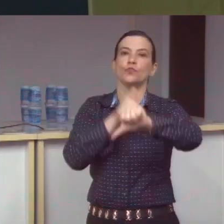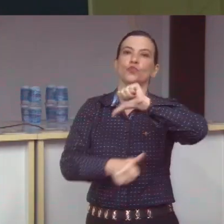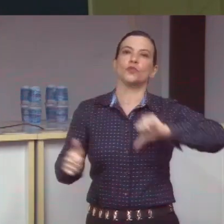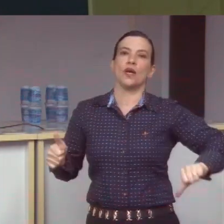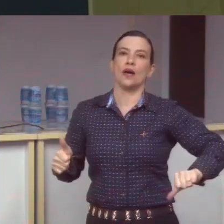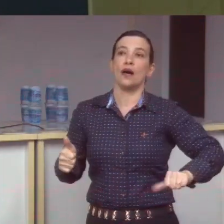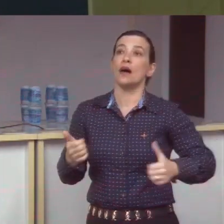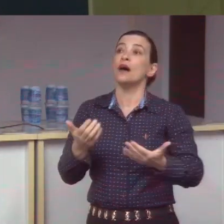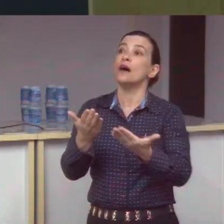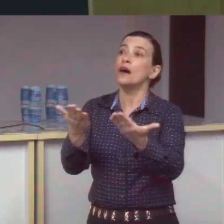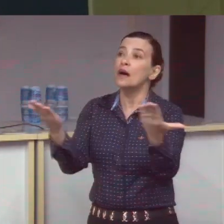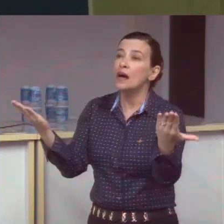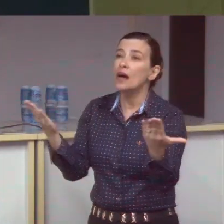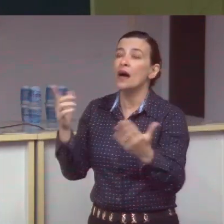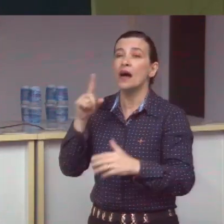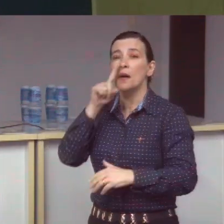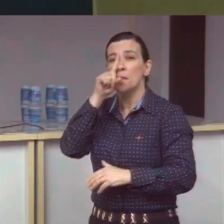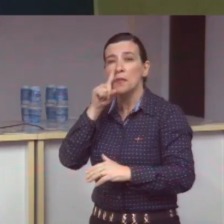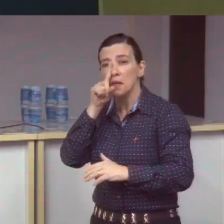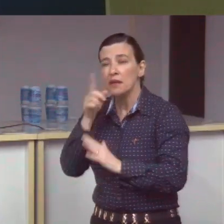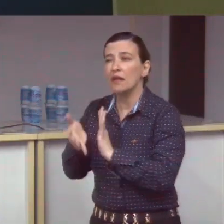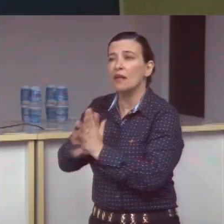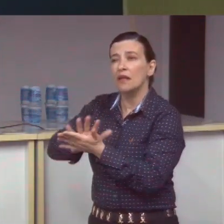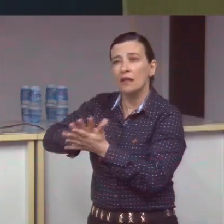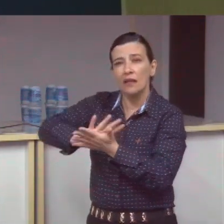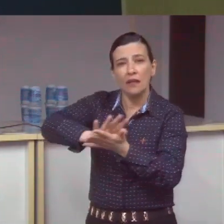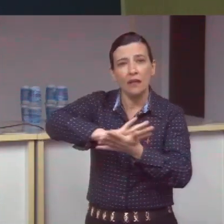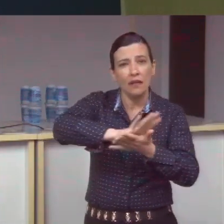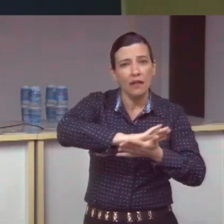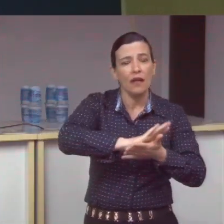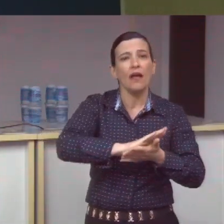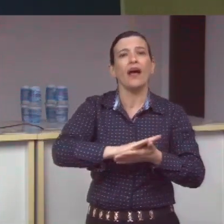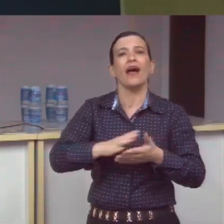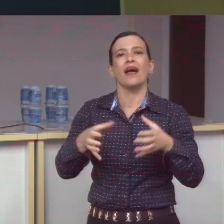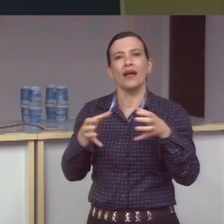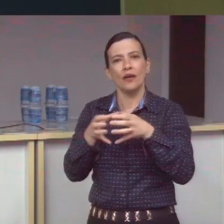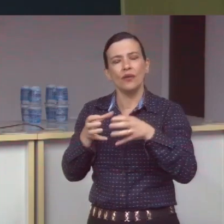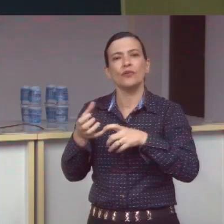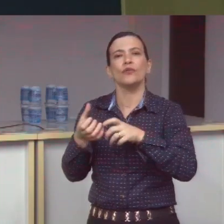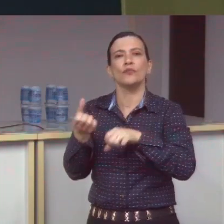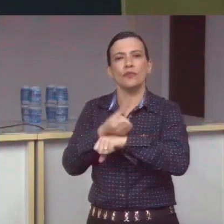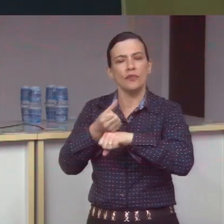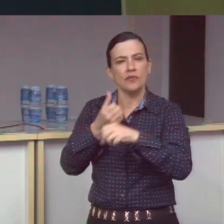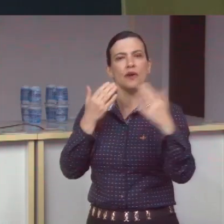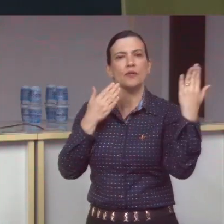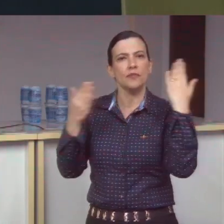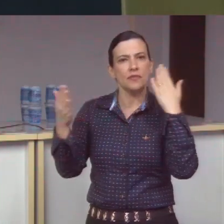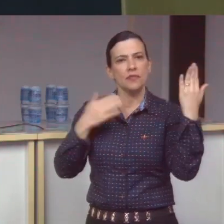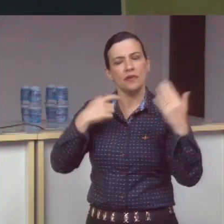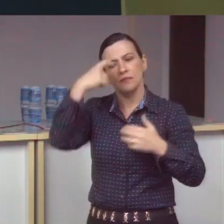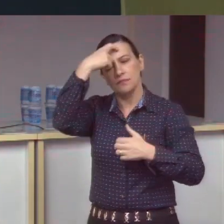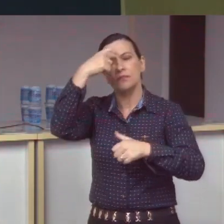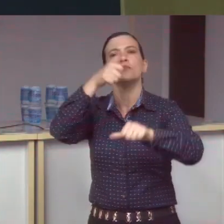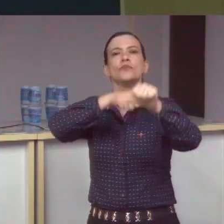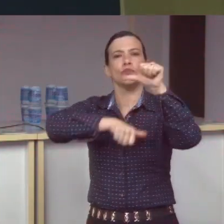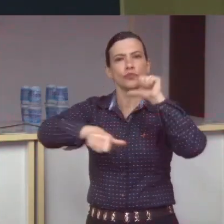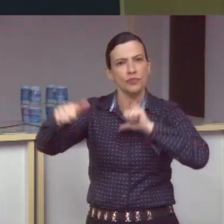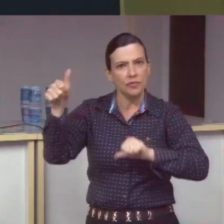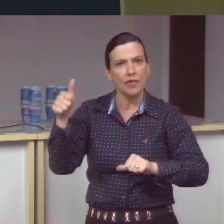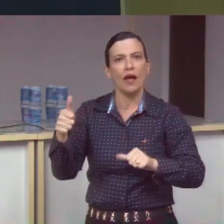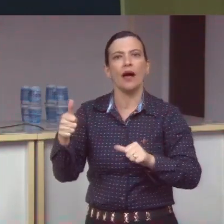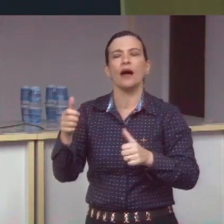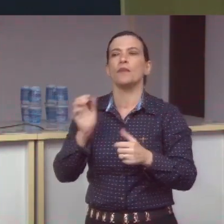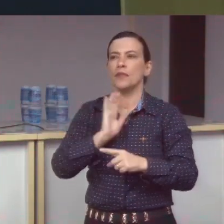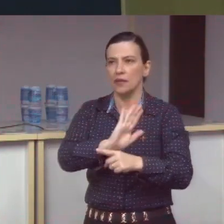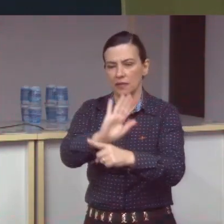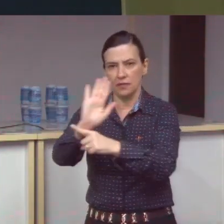trabalhar com emergências e desastres. Né? Então, tem esses momentos todos, como você já apontou, não é?